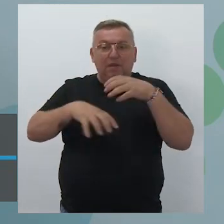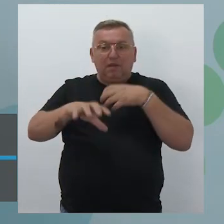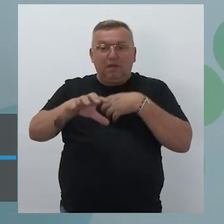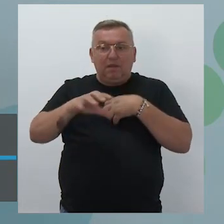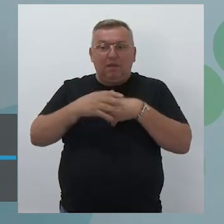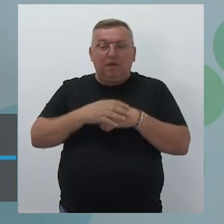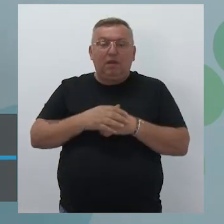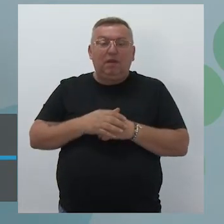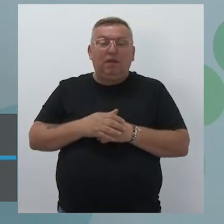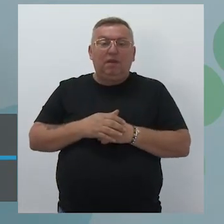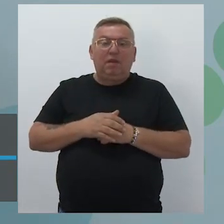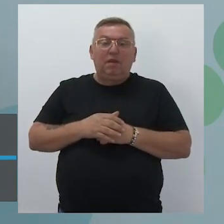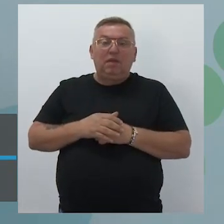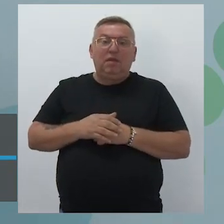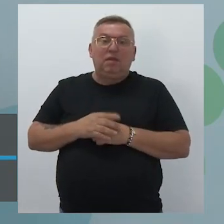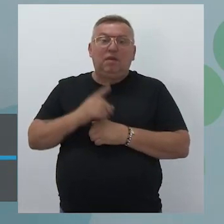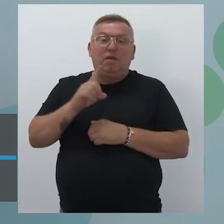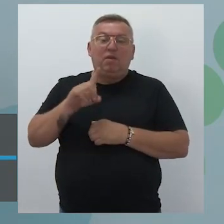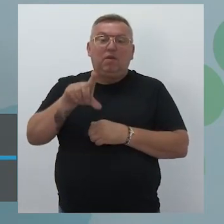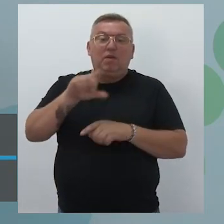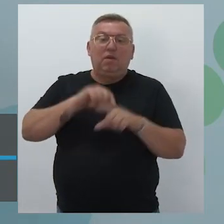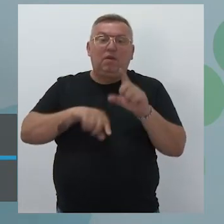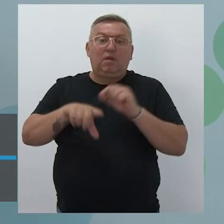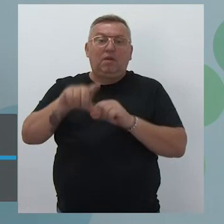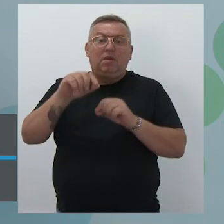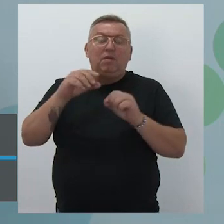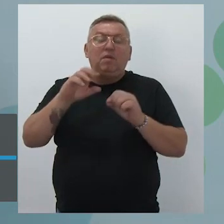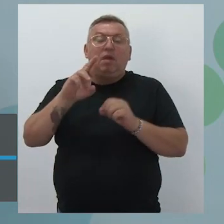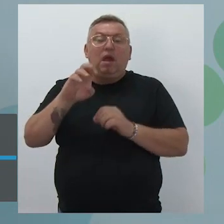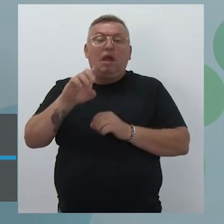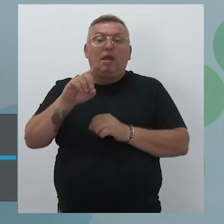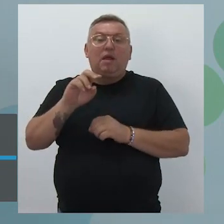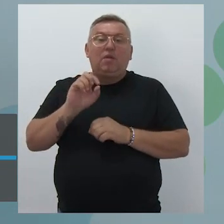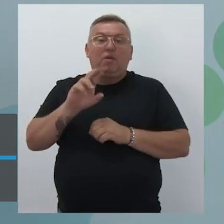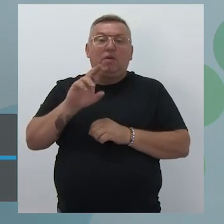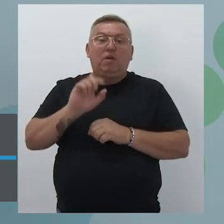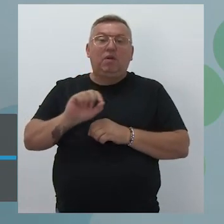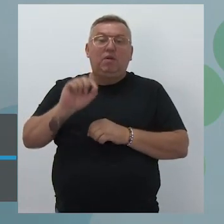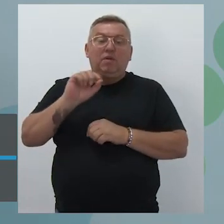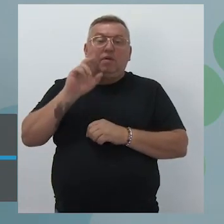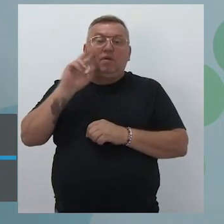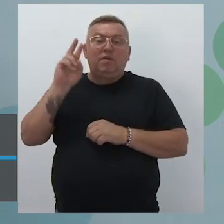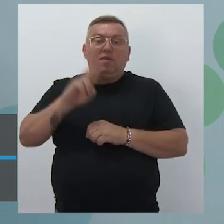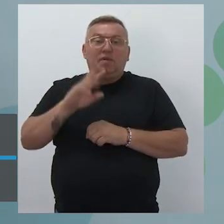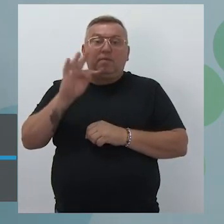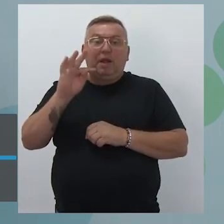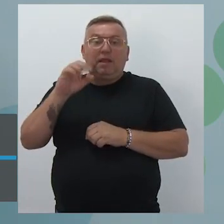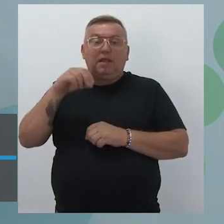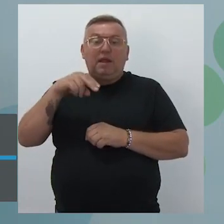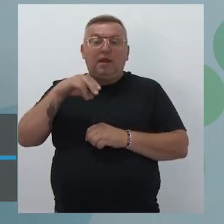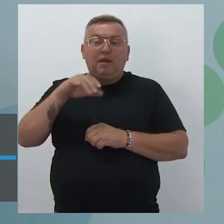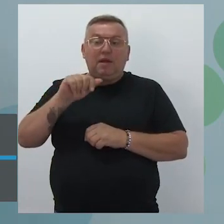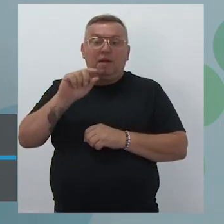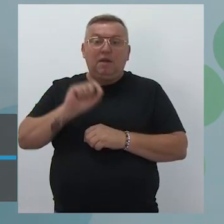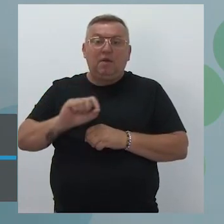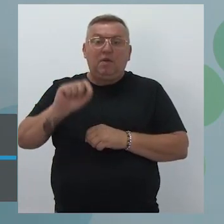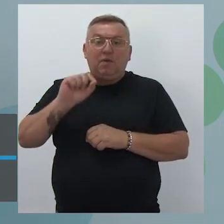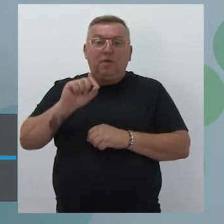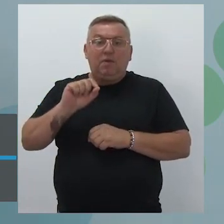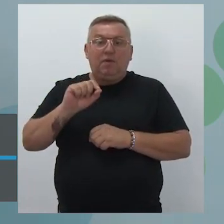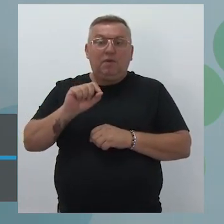acabou de falar, uma das escolhas da equipe de redatores, coordenados pela Tânia, foi de